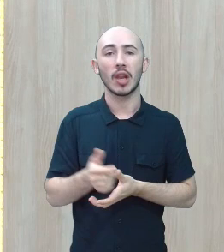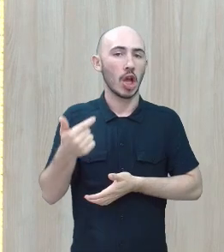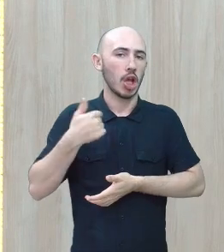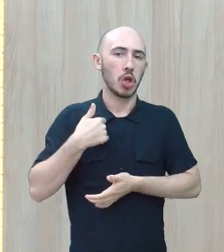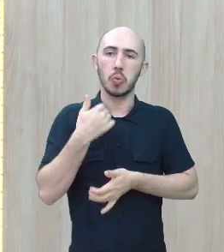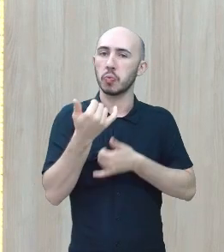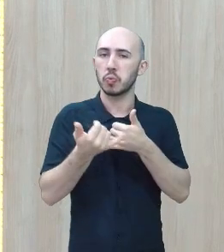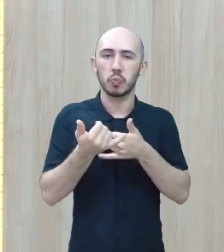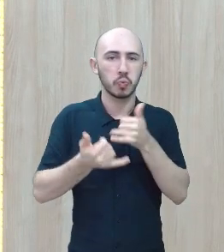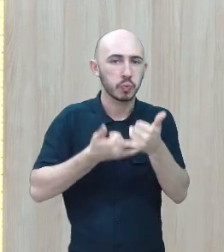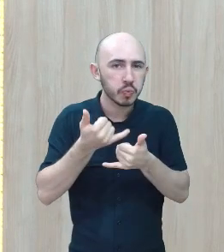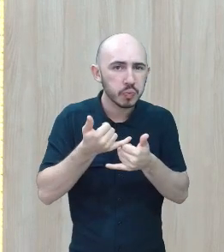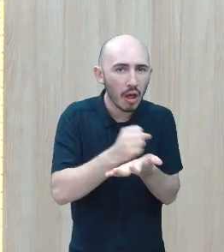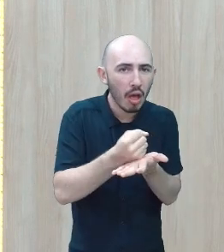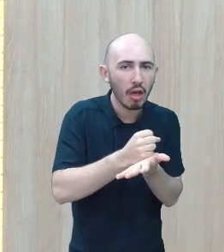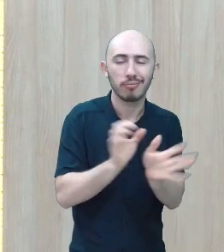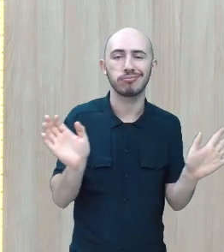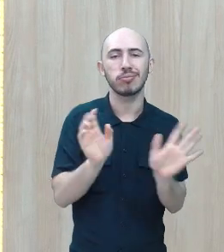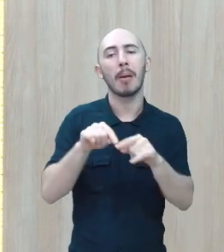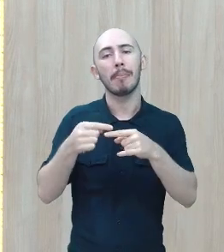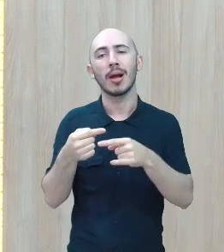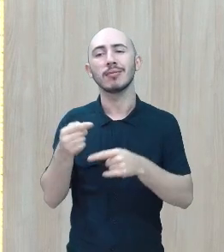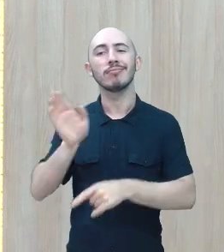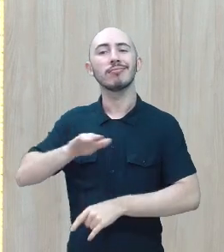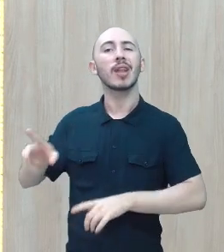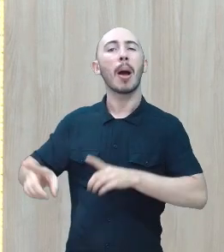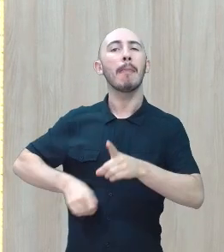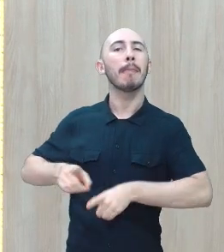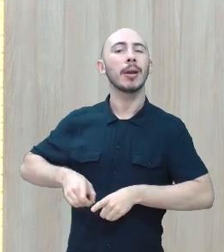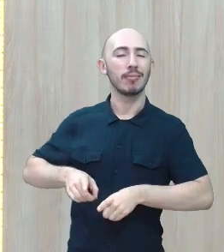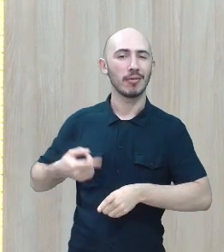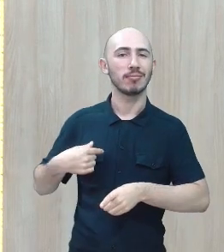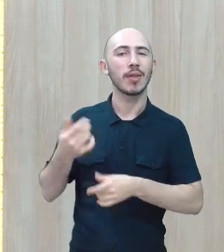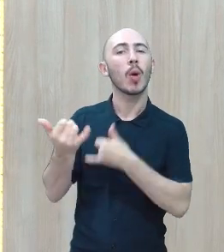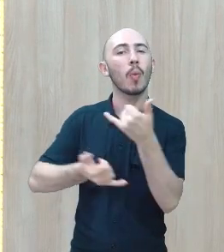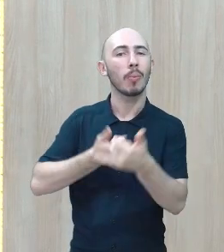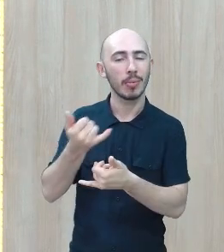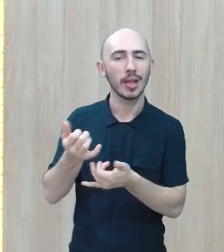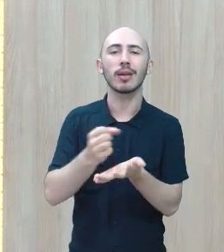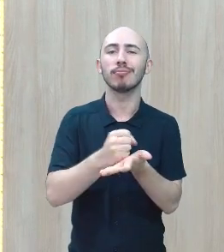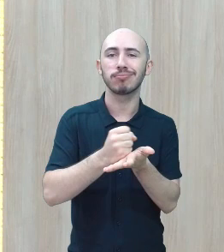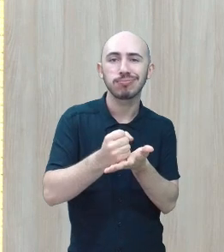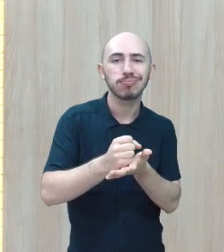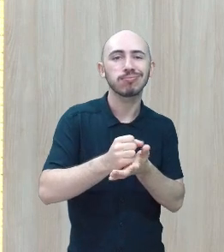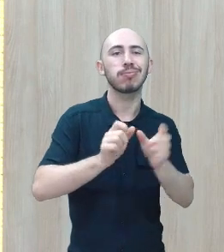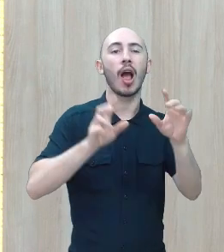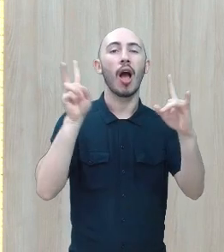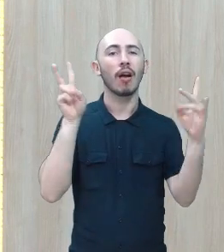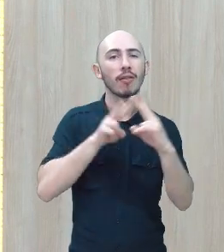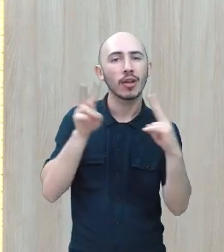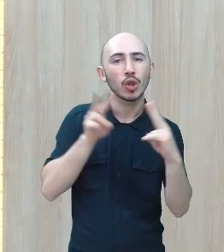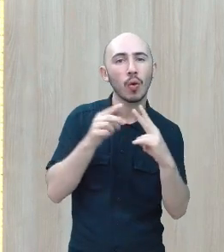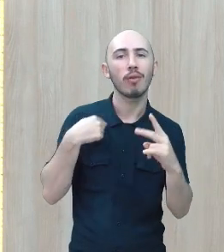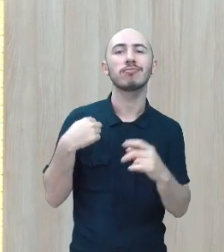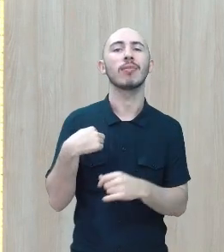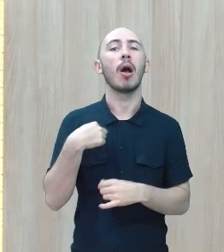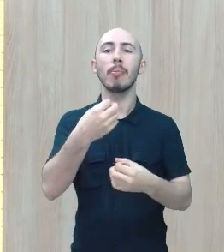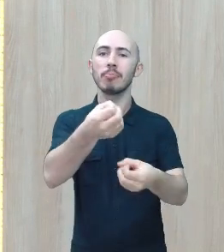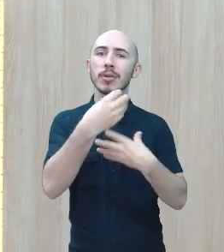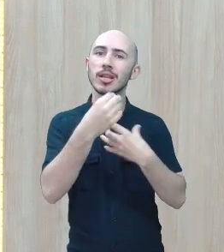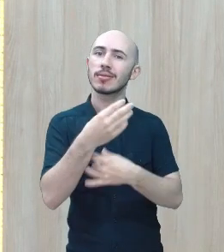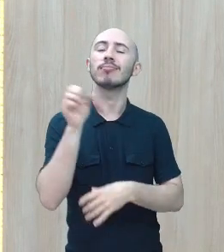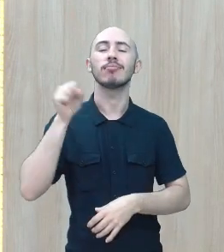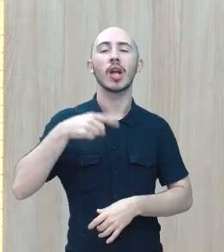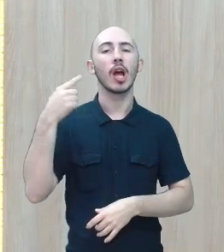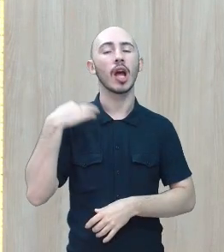não jogo tanto, mas os meus priminhos de 10 anos que jogam esses jogos digitais, me ensinam e através desses